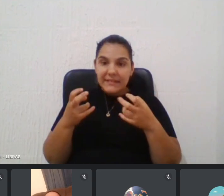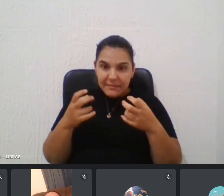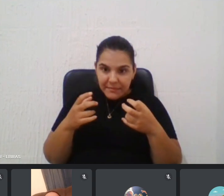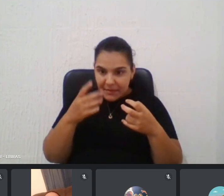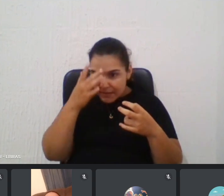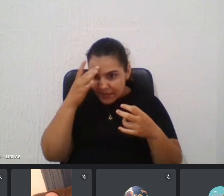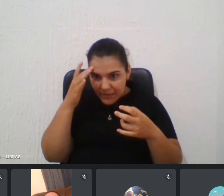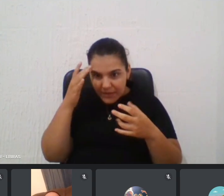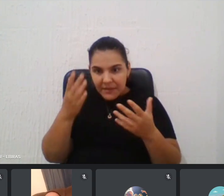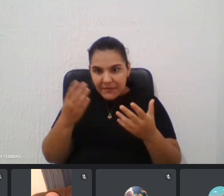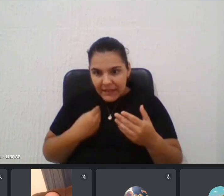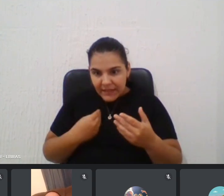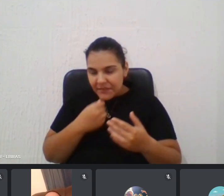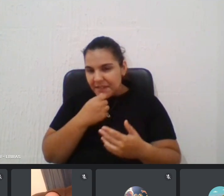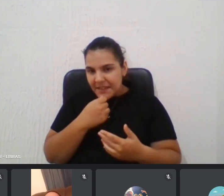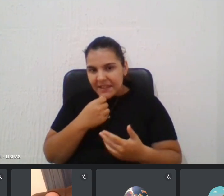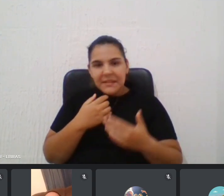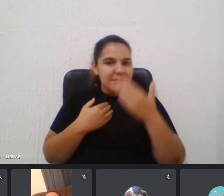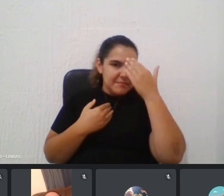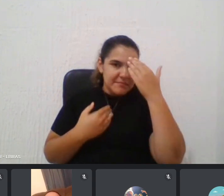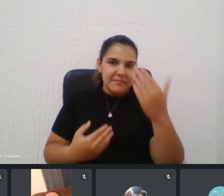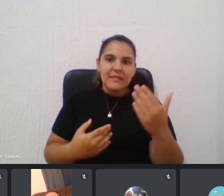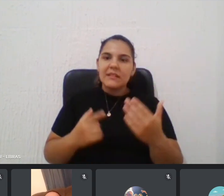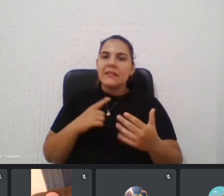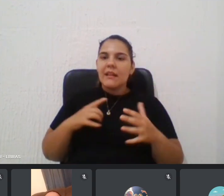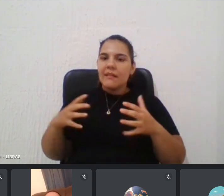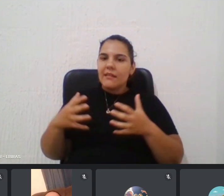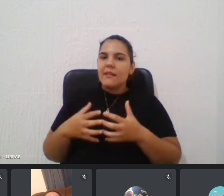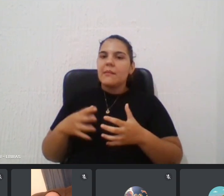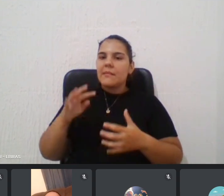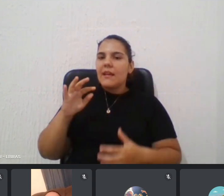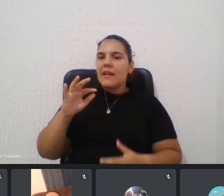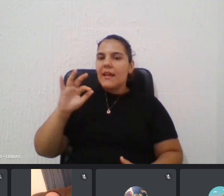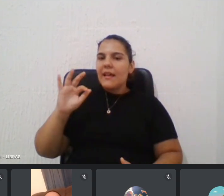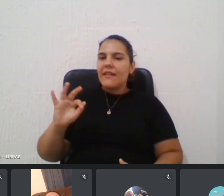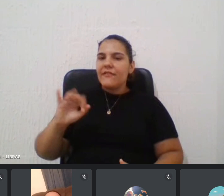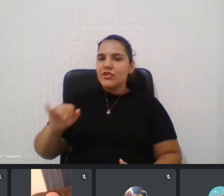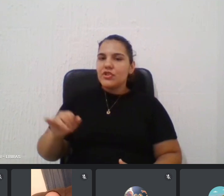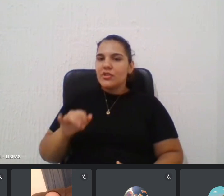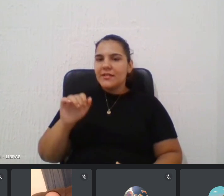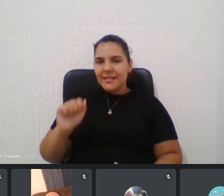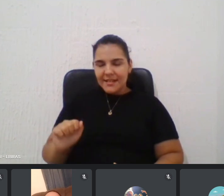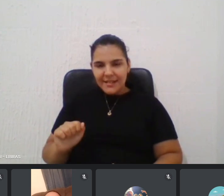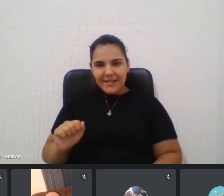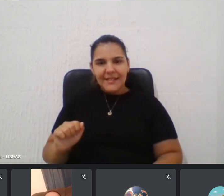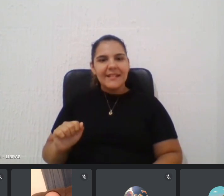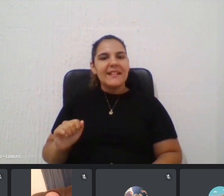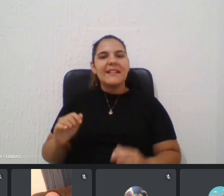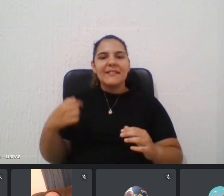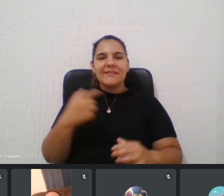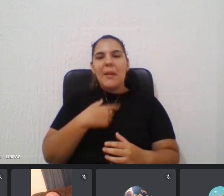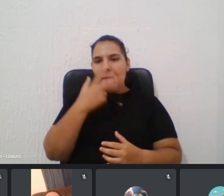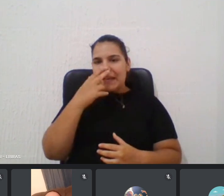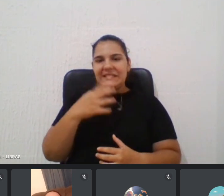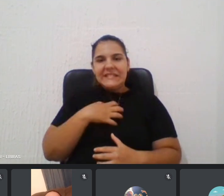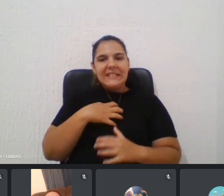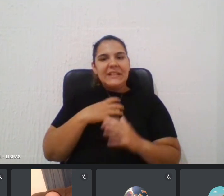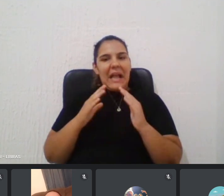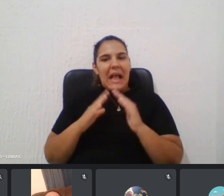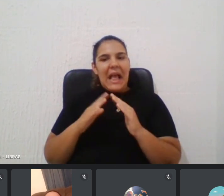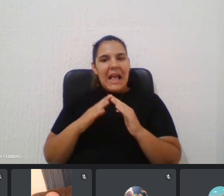agradeço que está aqui na fundação comigo, a gente está quase morando aqui, já está ficando mais simples fazer isso, mas tem sido